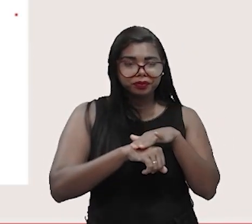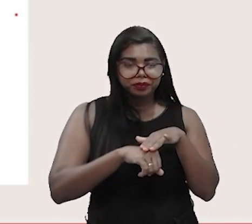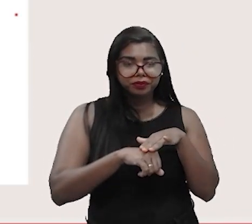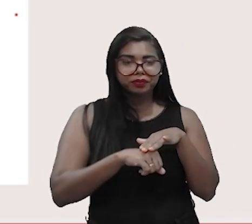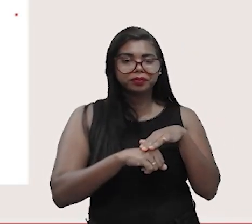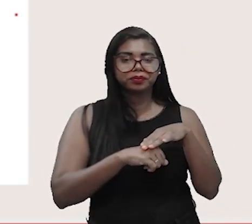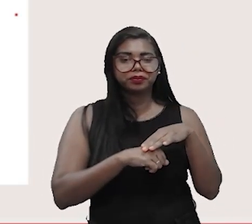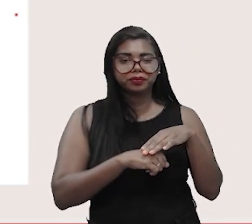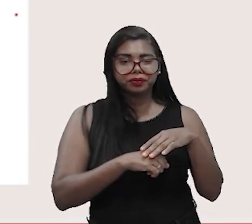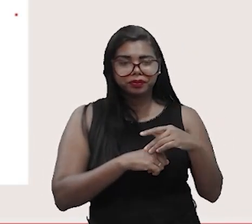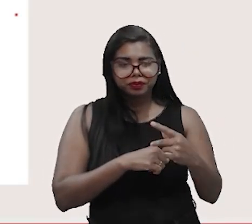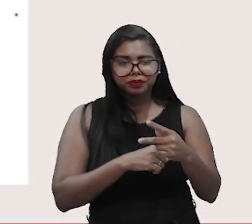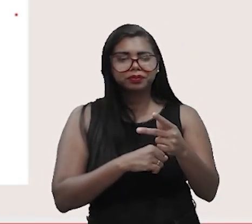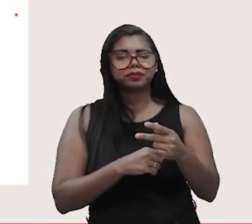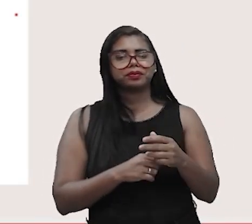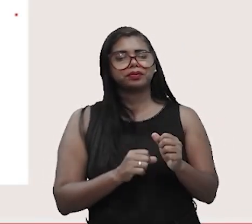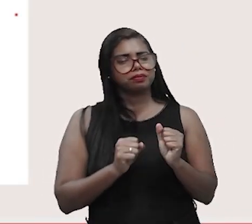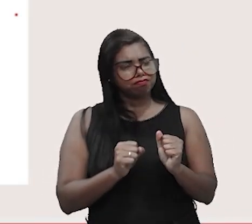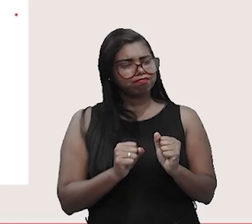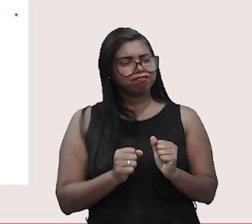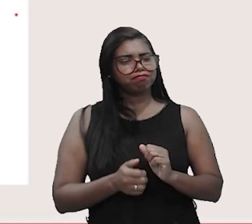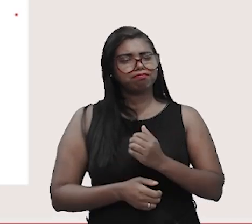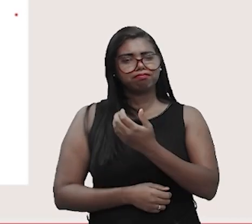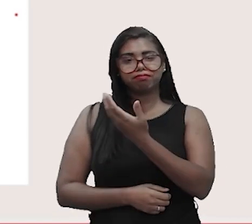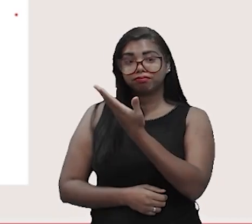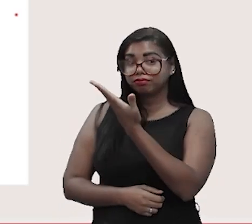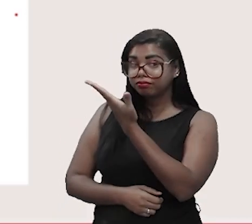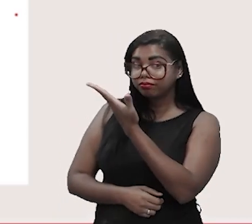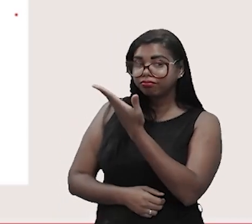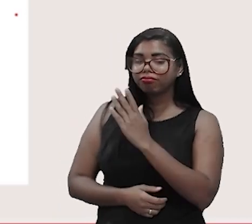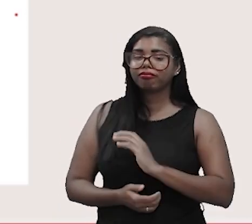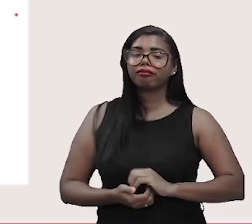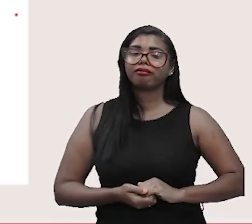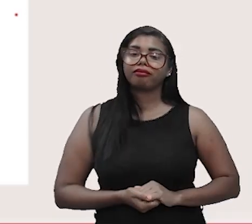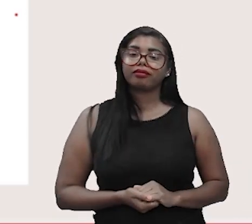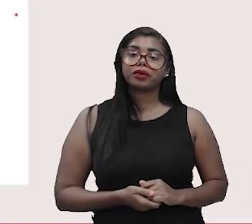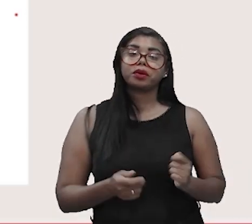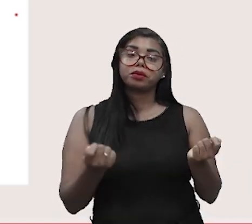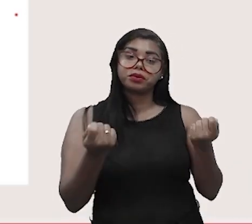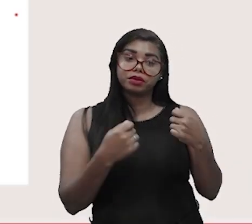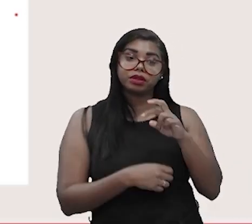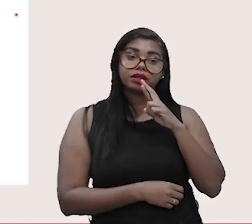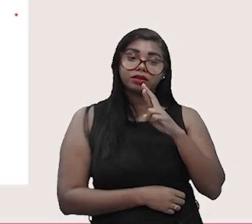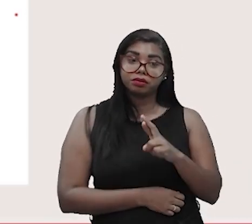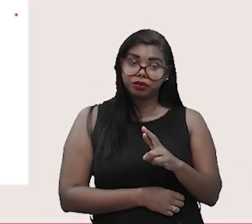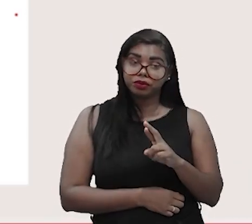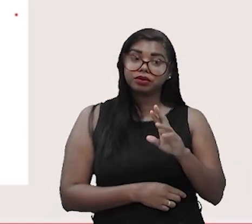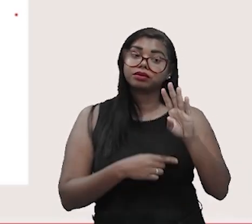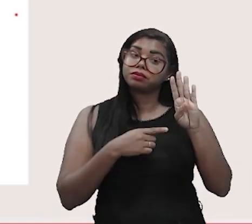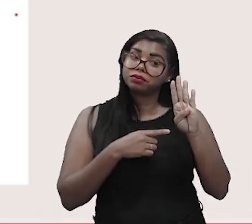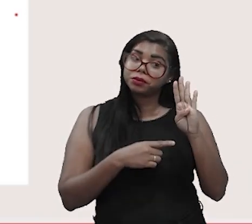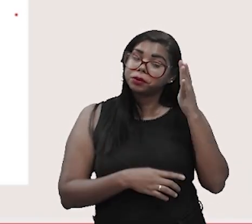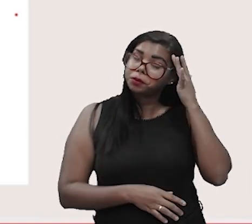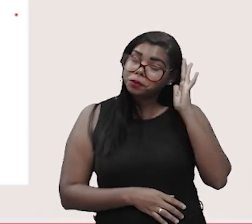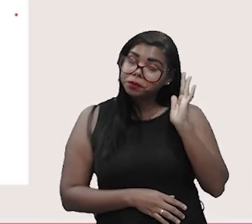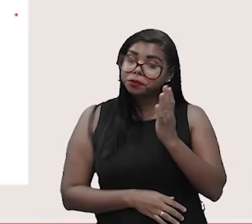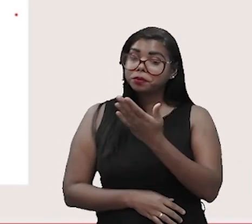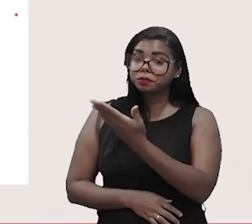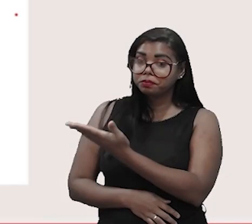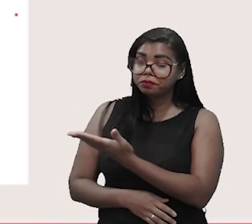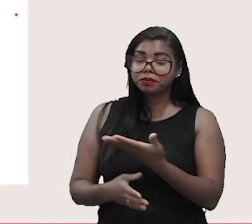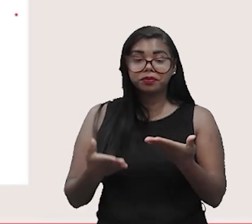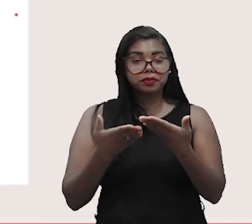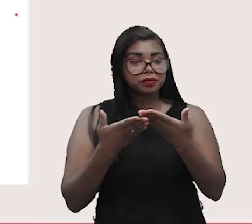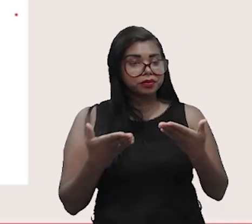ser essa, professor. Pode ser essa daí, viu? Então há uma possibilidade da resposta ser essa letra B. Na hora da prova,